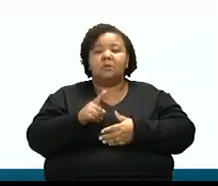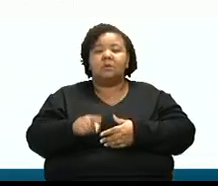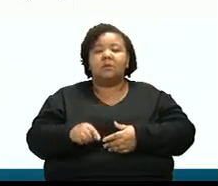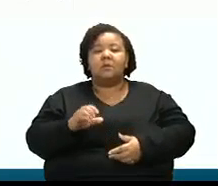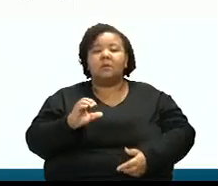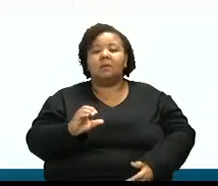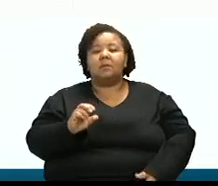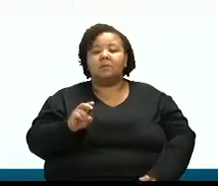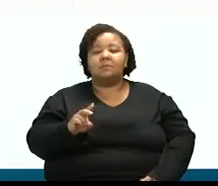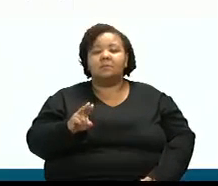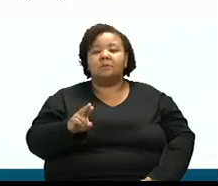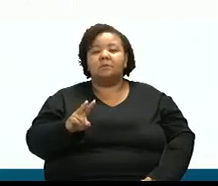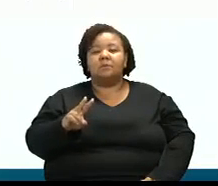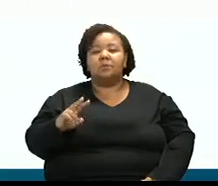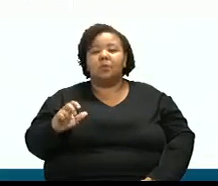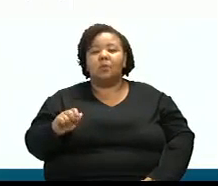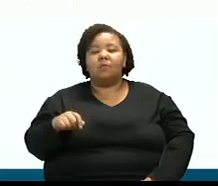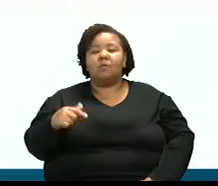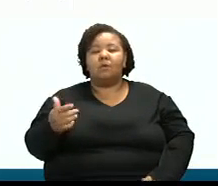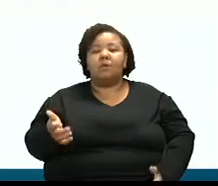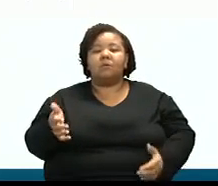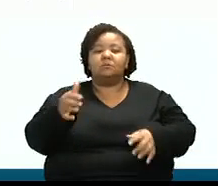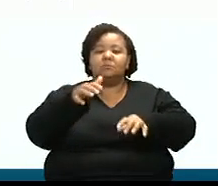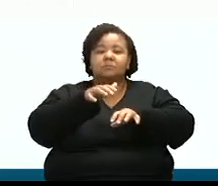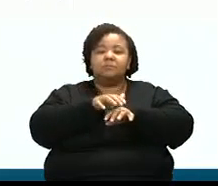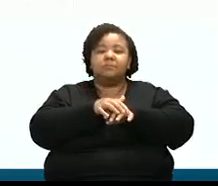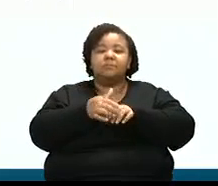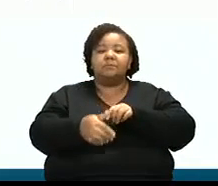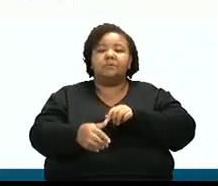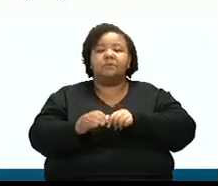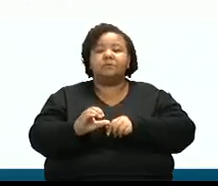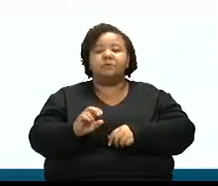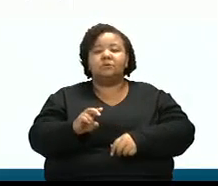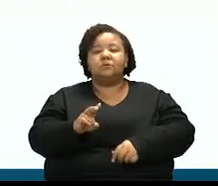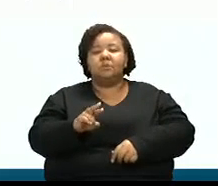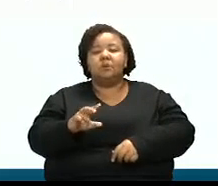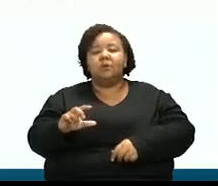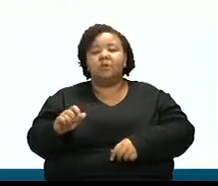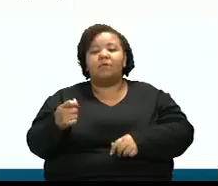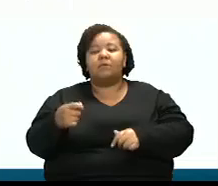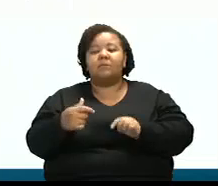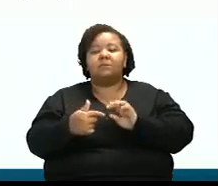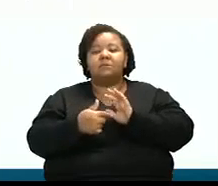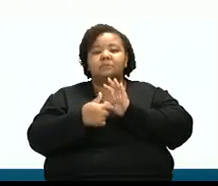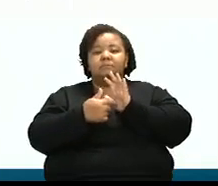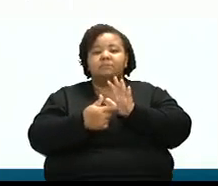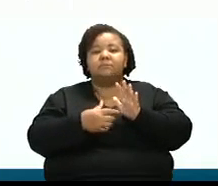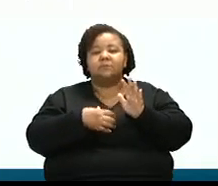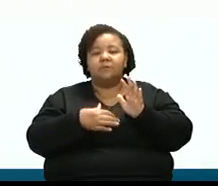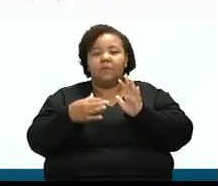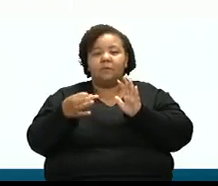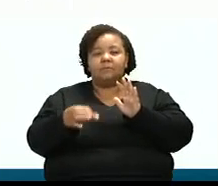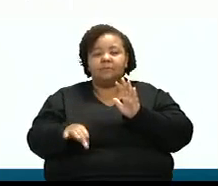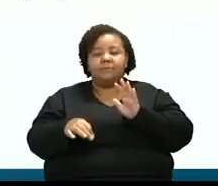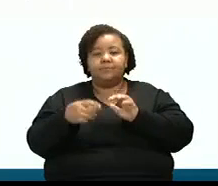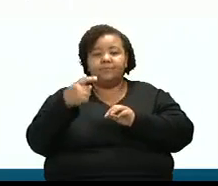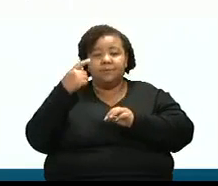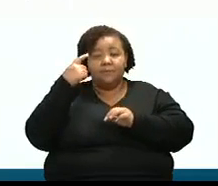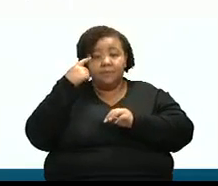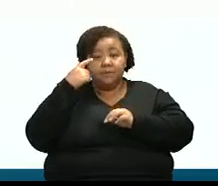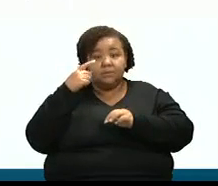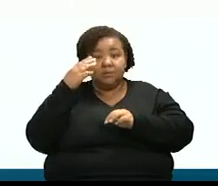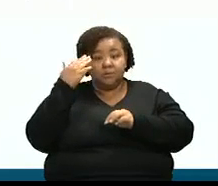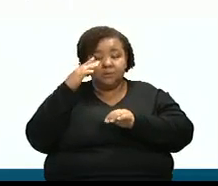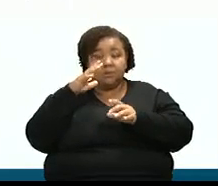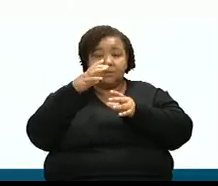Então, quando eu integro em relação a uma curva, eu preciso expressá-la de forma adequada. Considerando que eu saiba